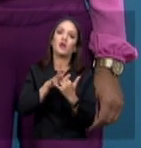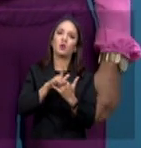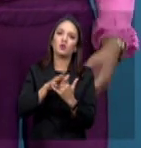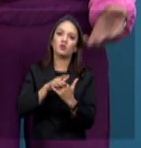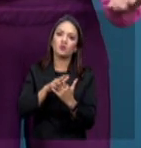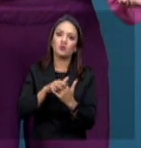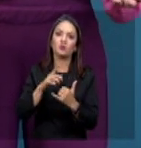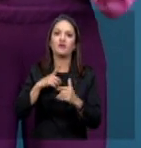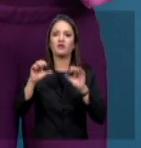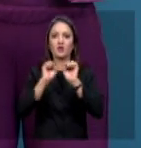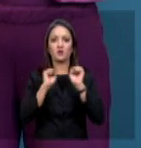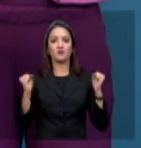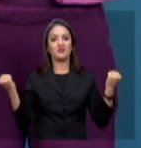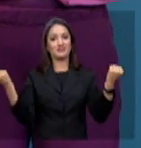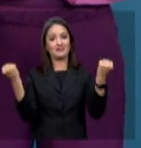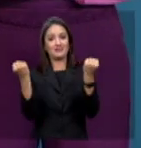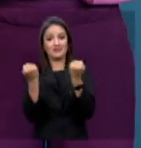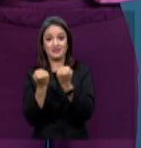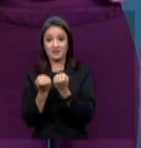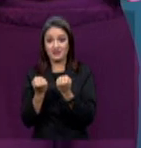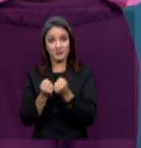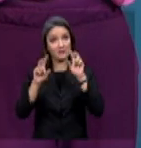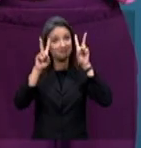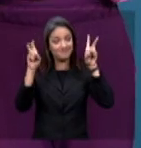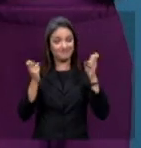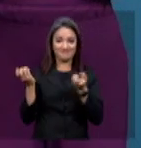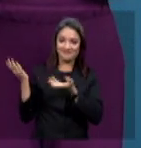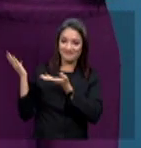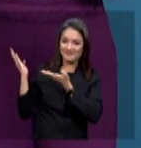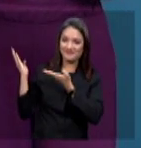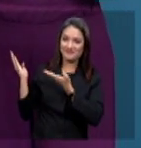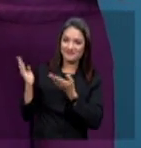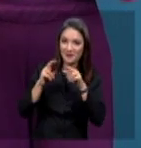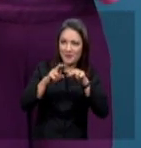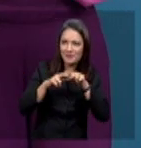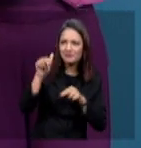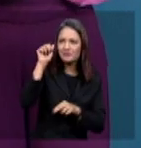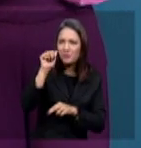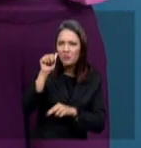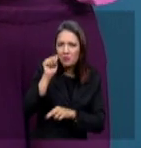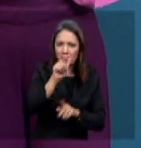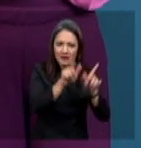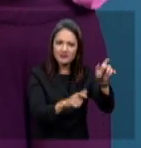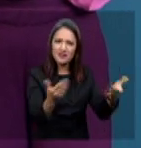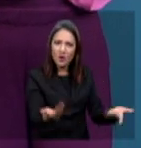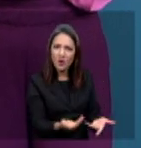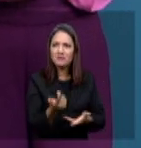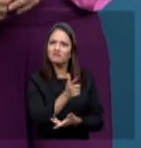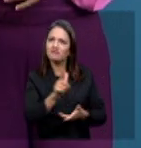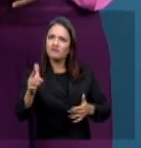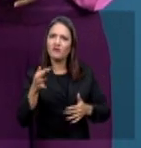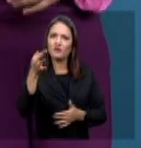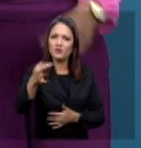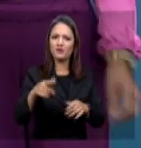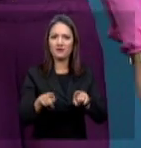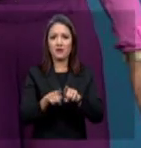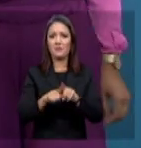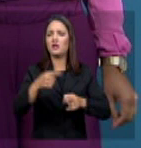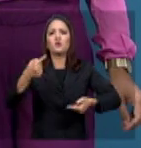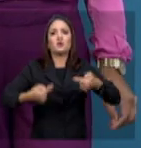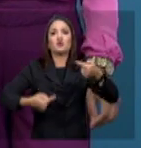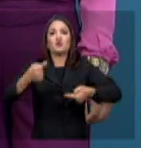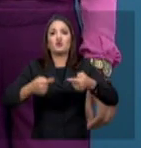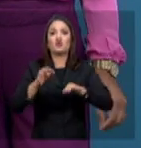no YouTube o seminário por estas e por outras este encontro tem o objetivo de debater a justiça pelo